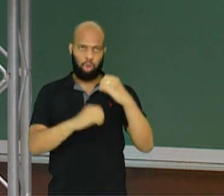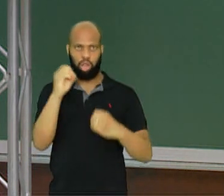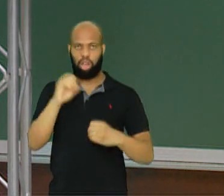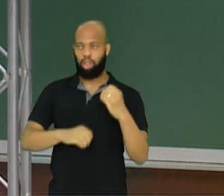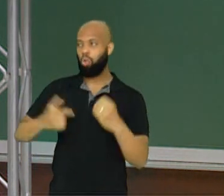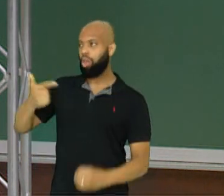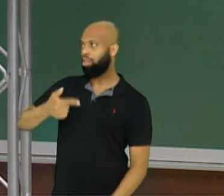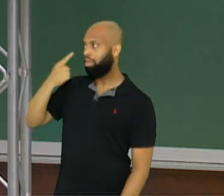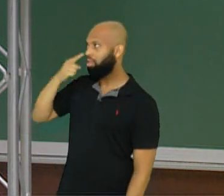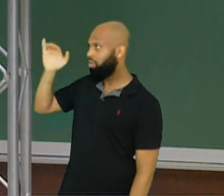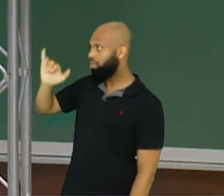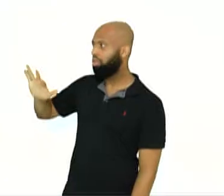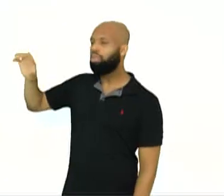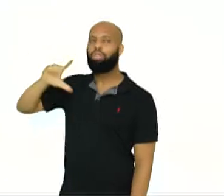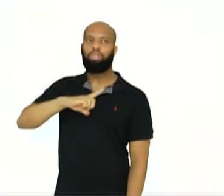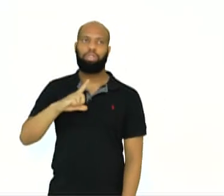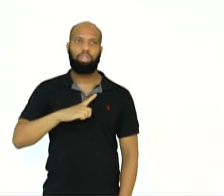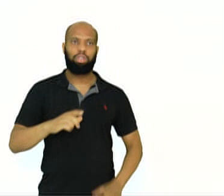tá? Essa